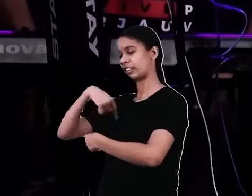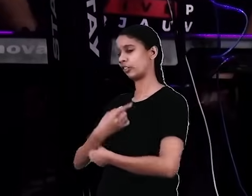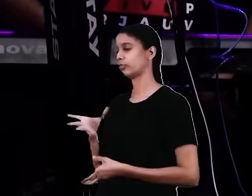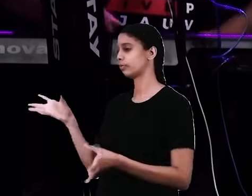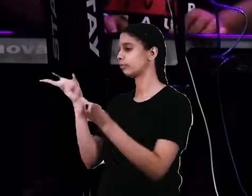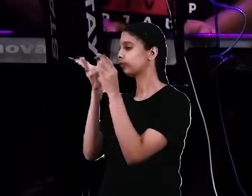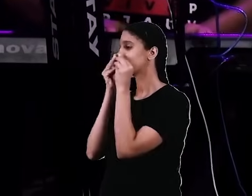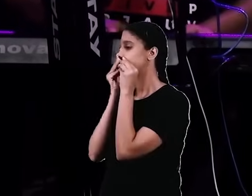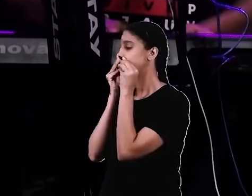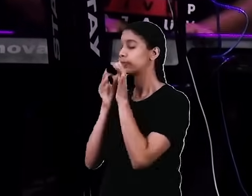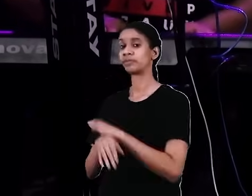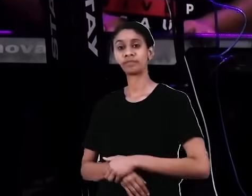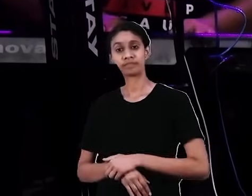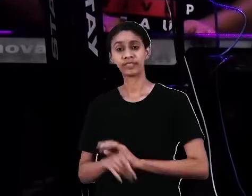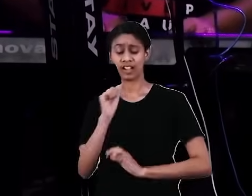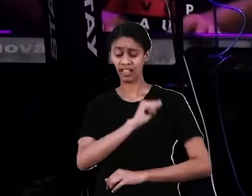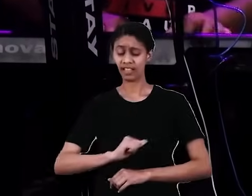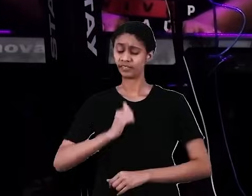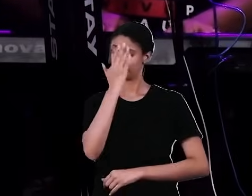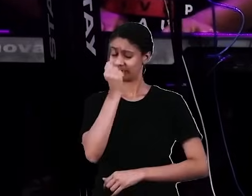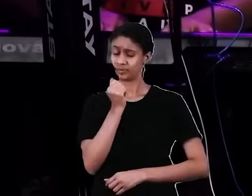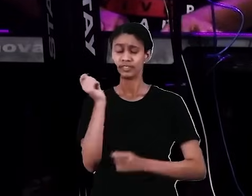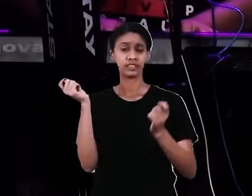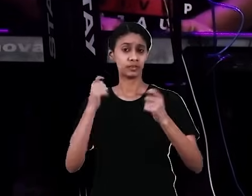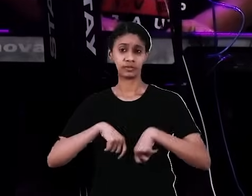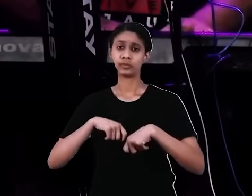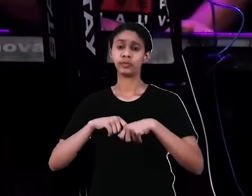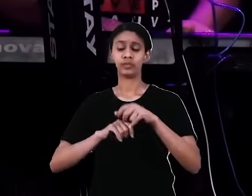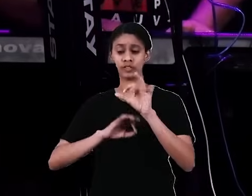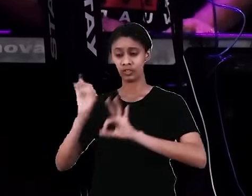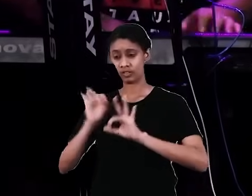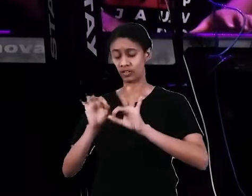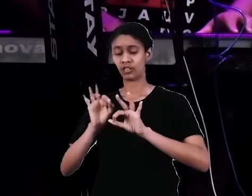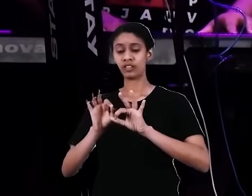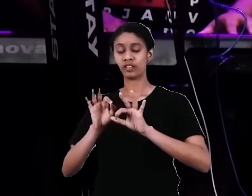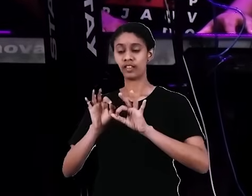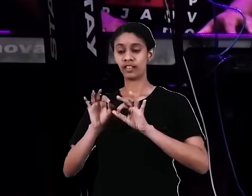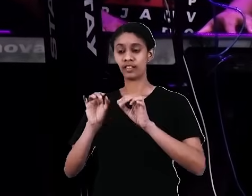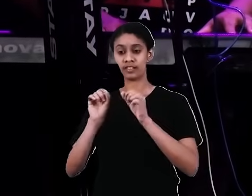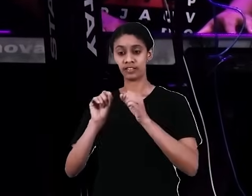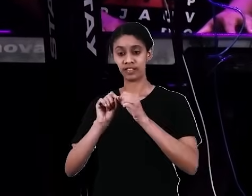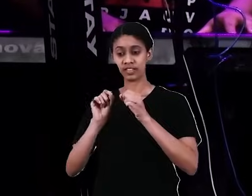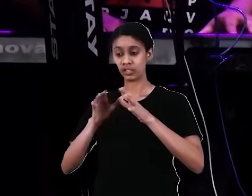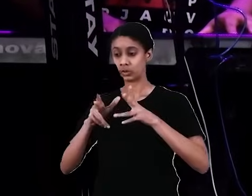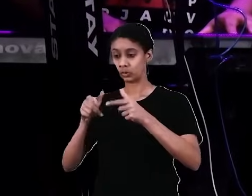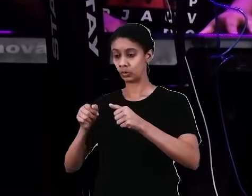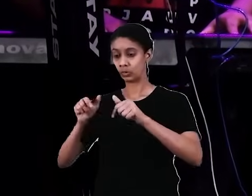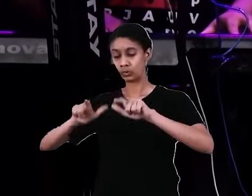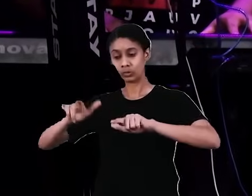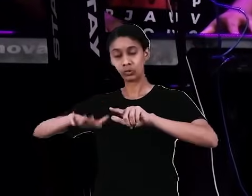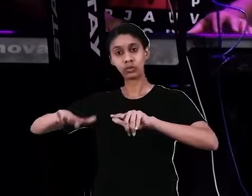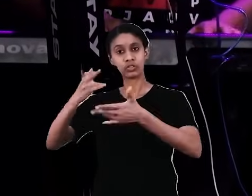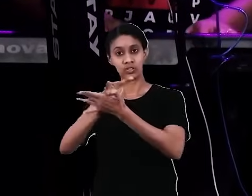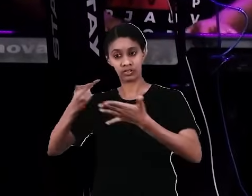Sabe, Abigail sabia que ela não podia controlar a situação, mas ela podia controlar a si mesma. Deixa eu te dizer, talvez você não pode